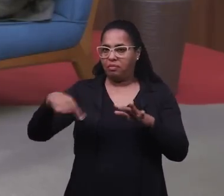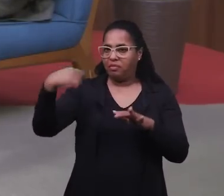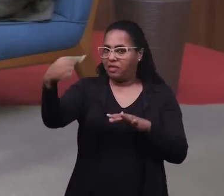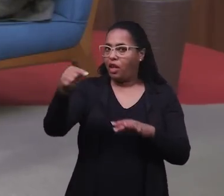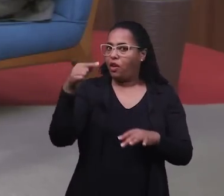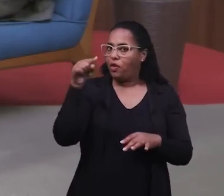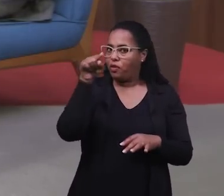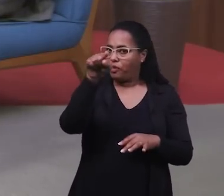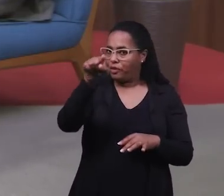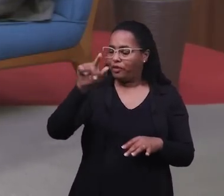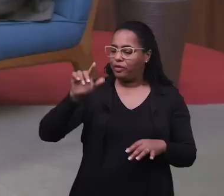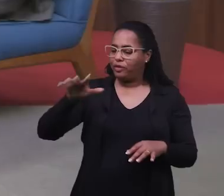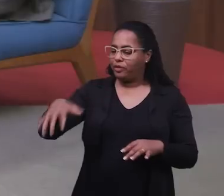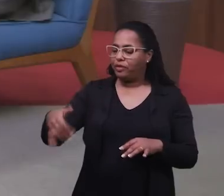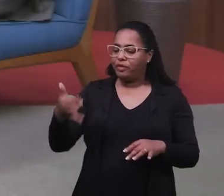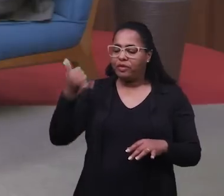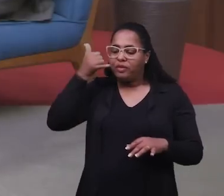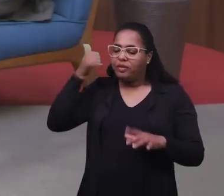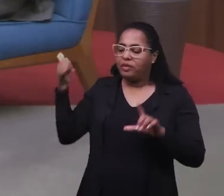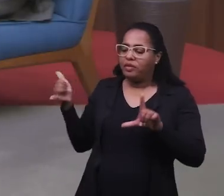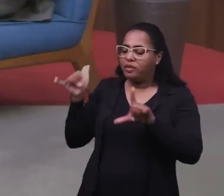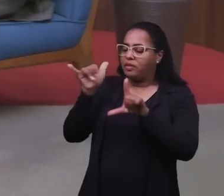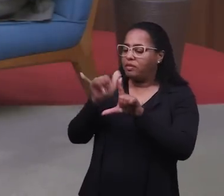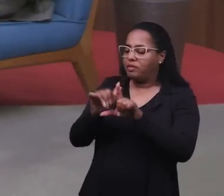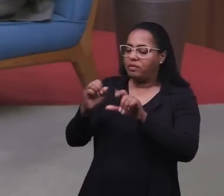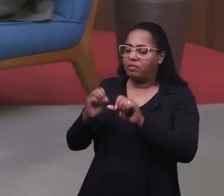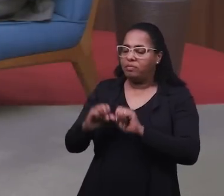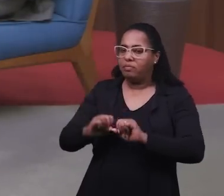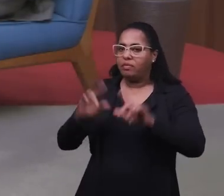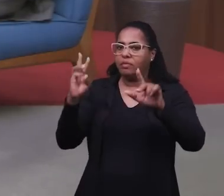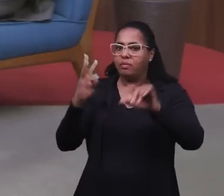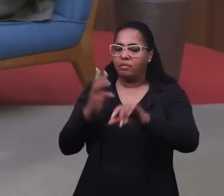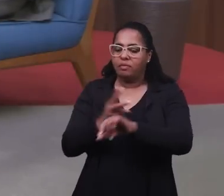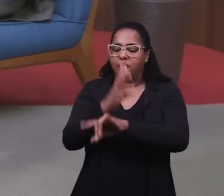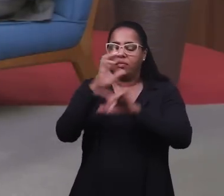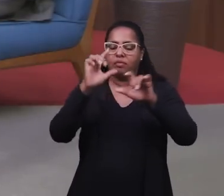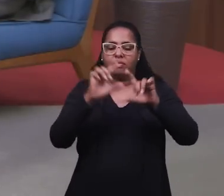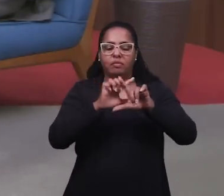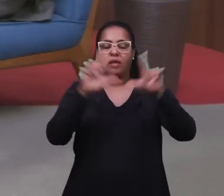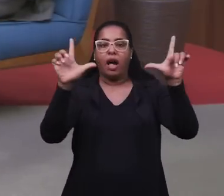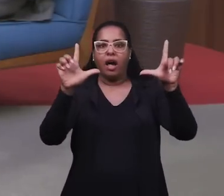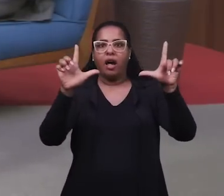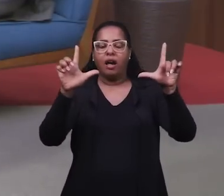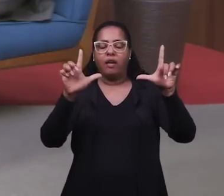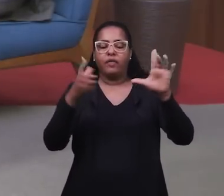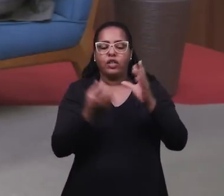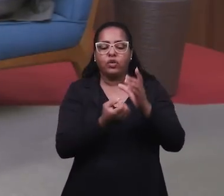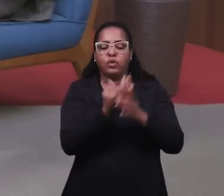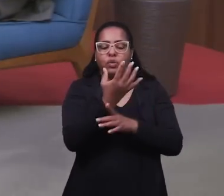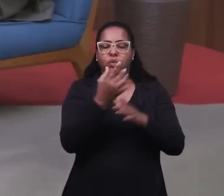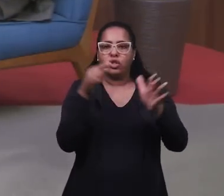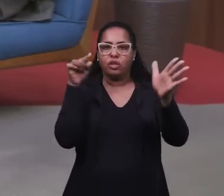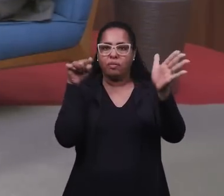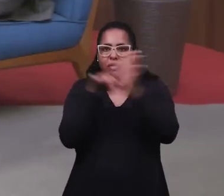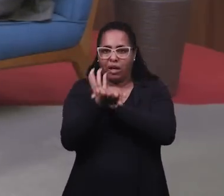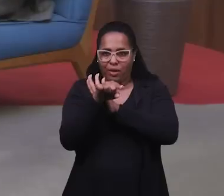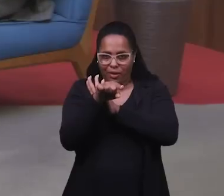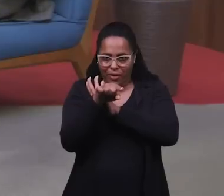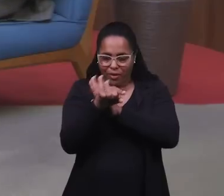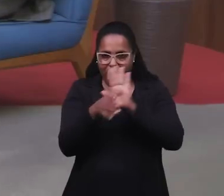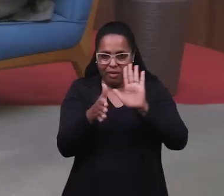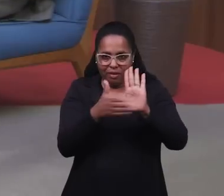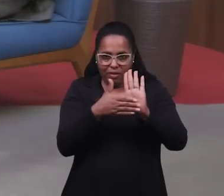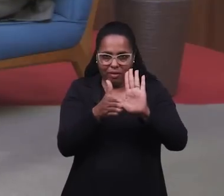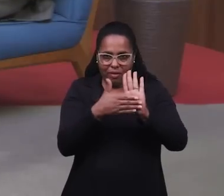semana que vem. Então você aponta a câmera do seu celular, vai ser redirecionado para o WhatsApp, mas quando você abrir o WhatsApp vai ter ali uma pergunta, vai ter uma